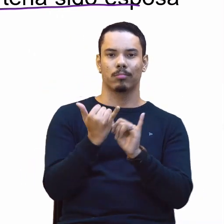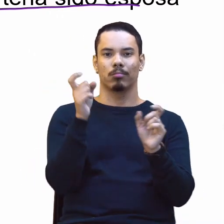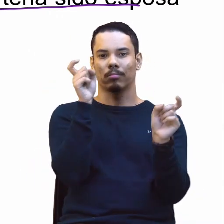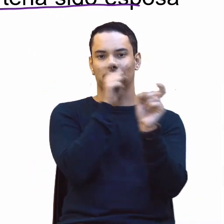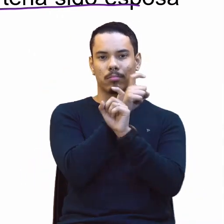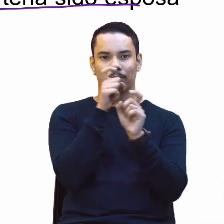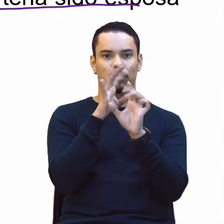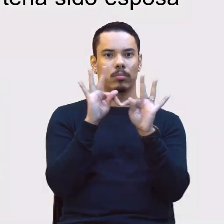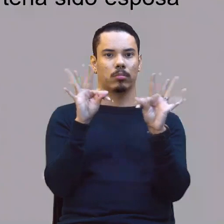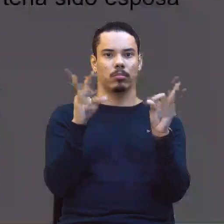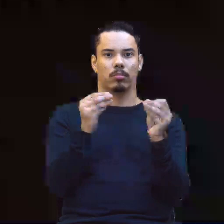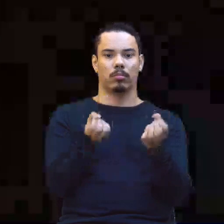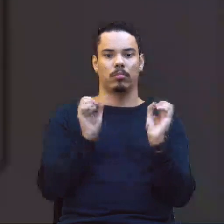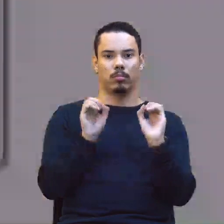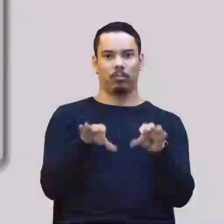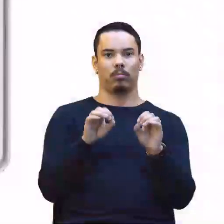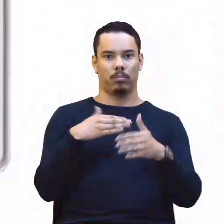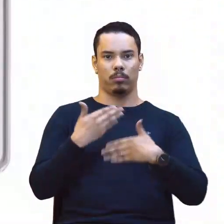morais.